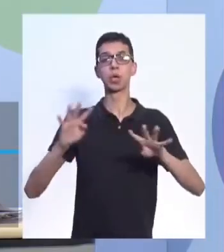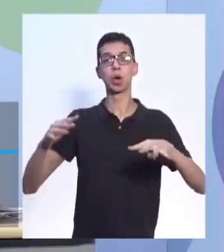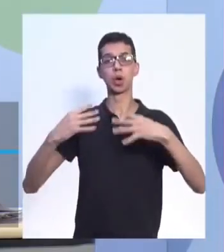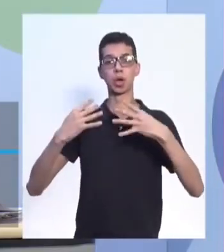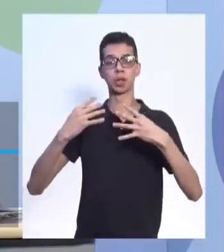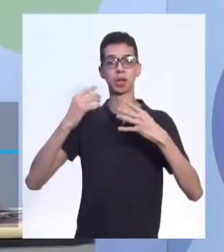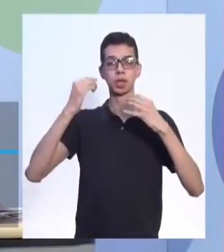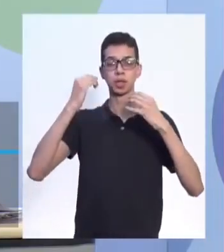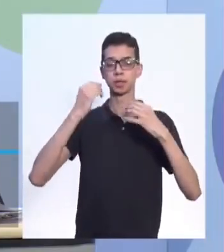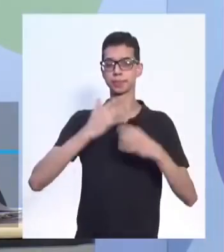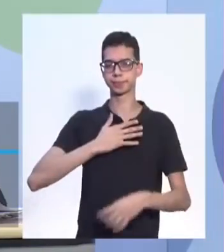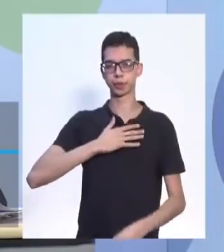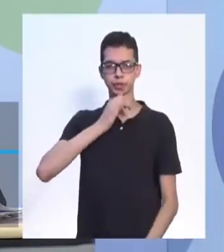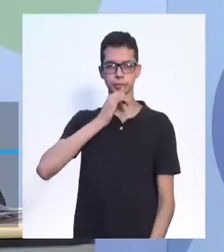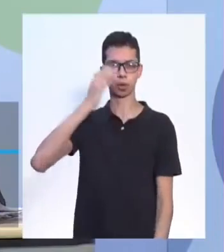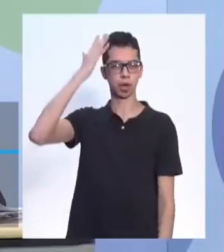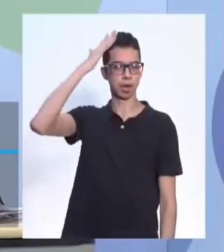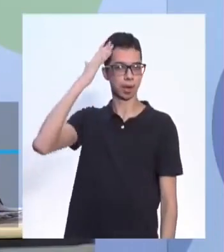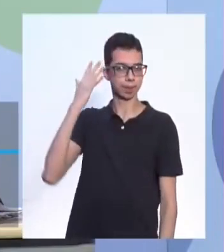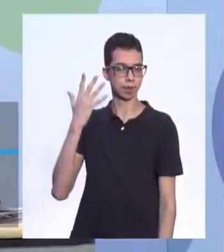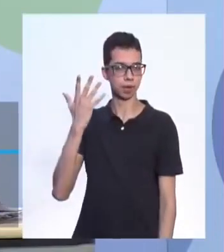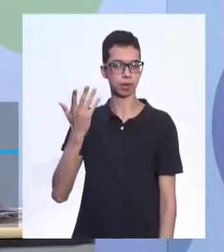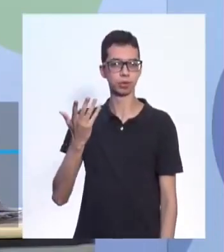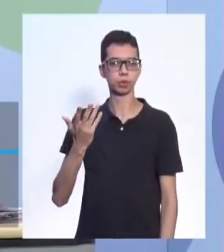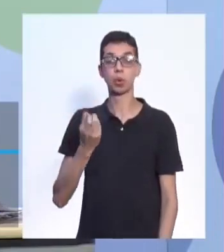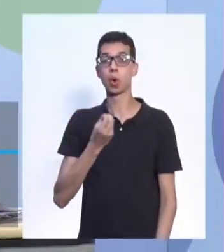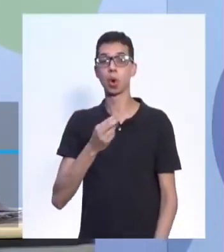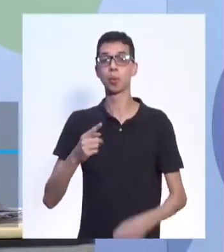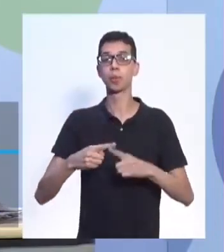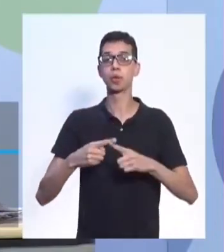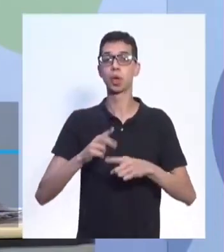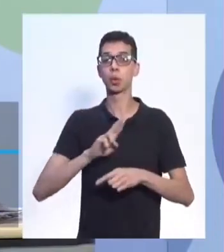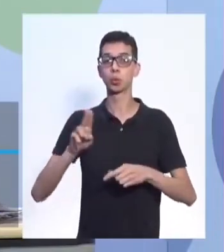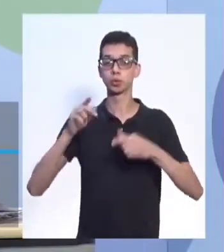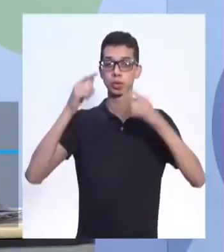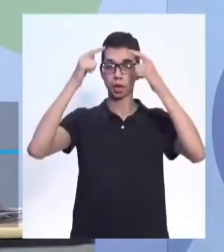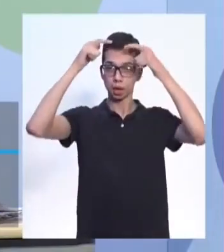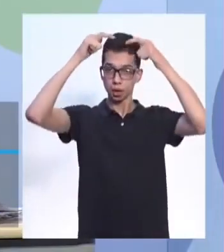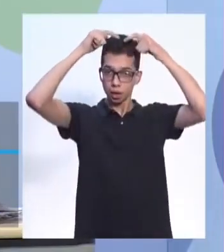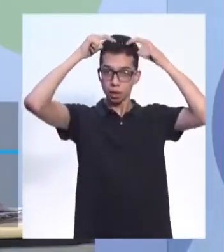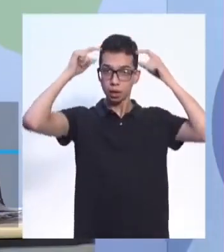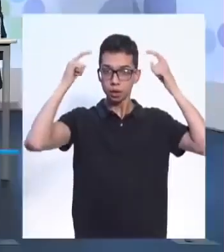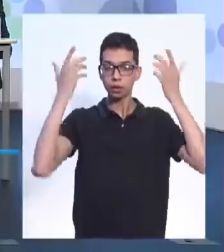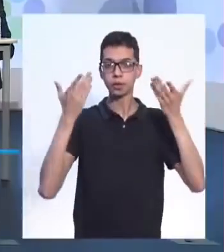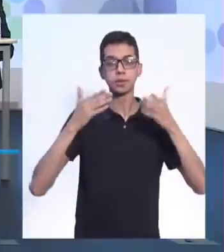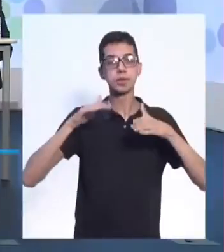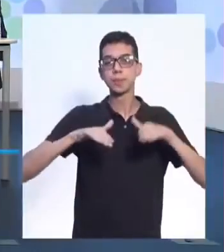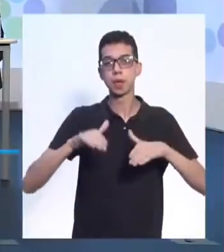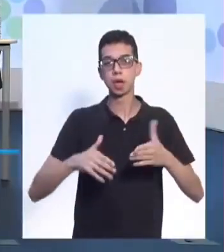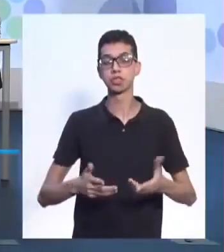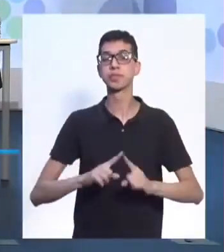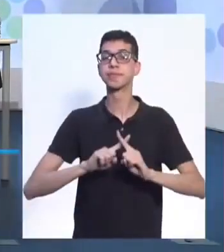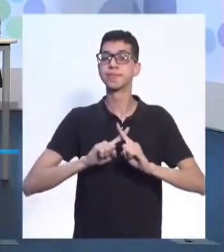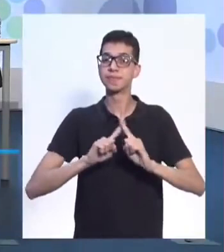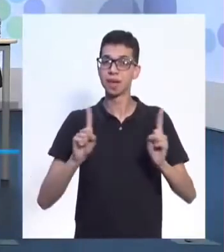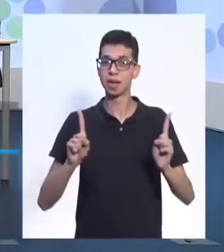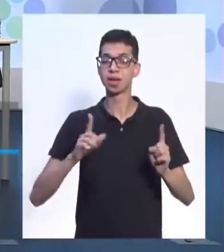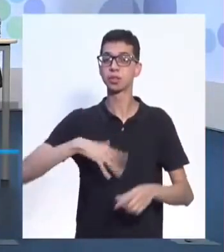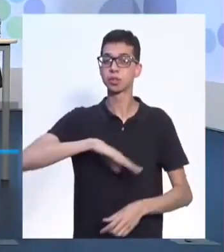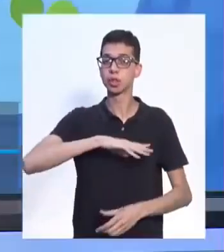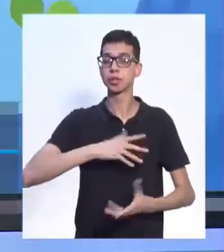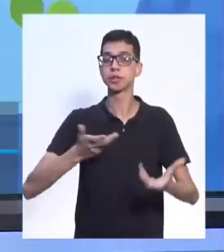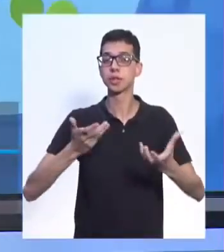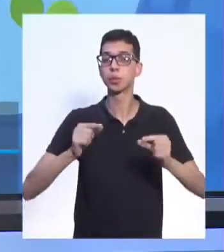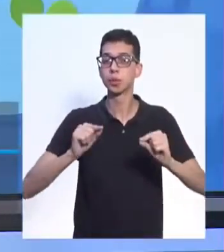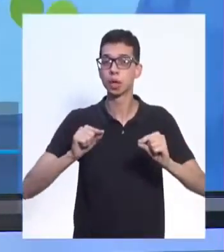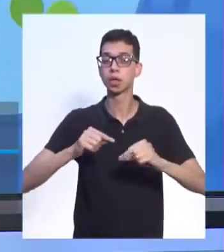turbante, ou das tranças, como pessoa negra. E o que nós queremos é construir uma consciência. E entender que é uma luta